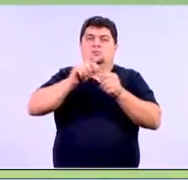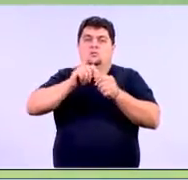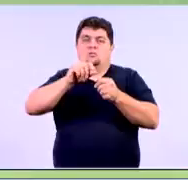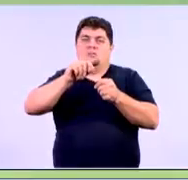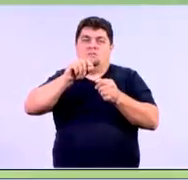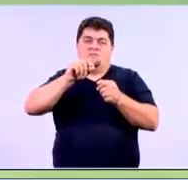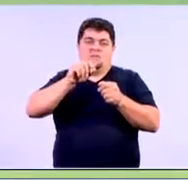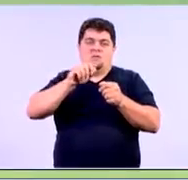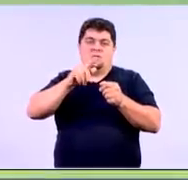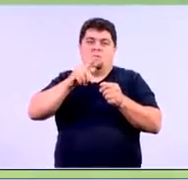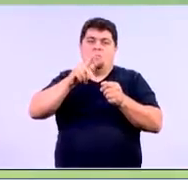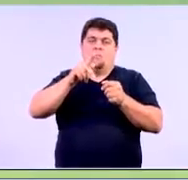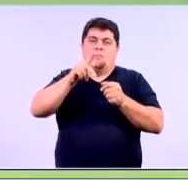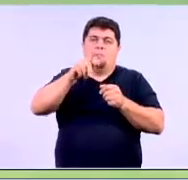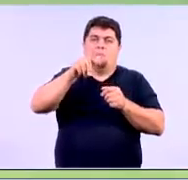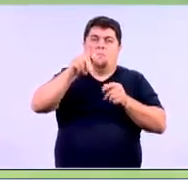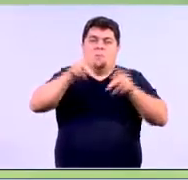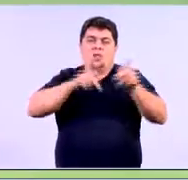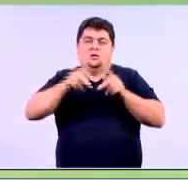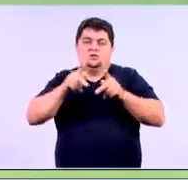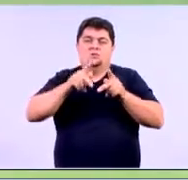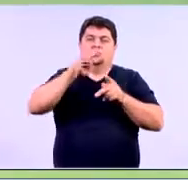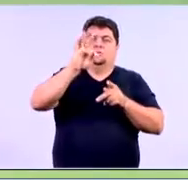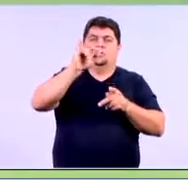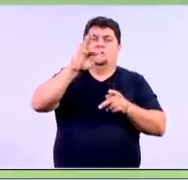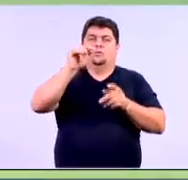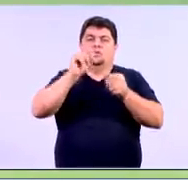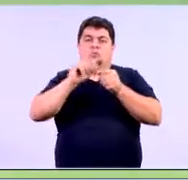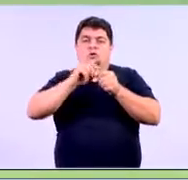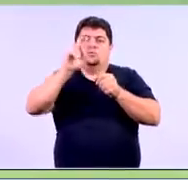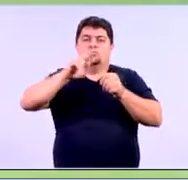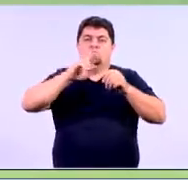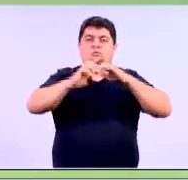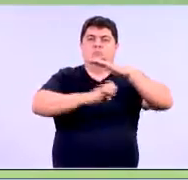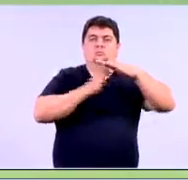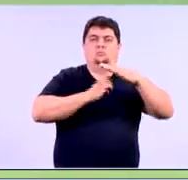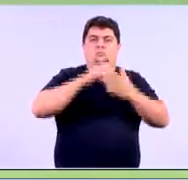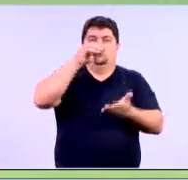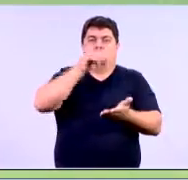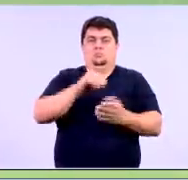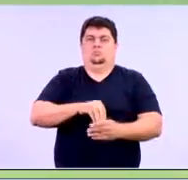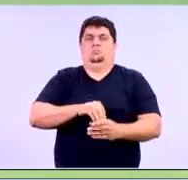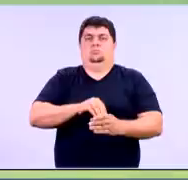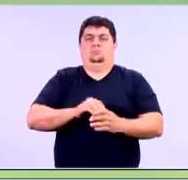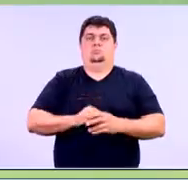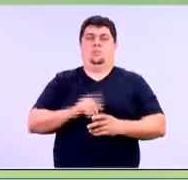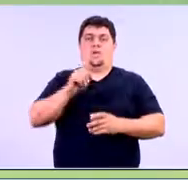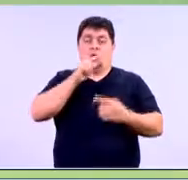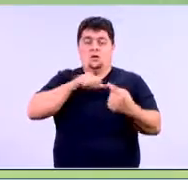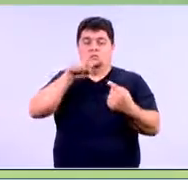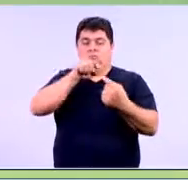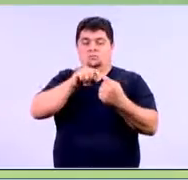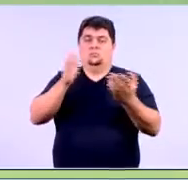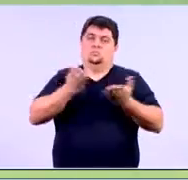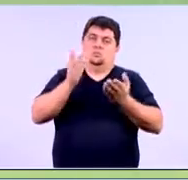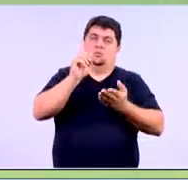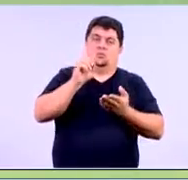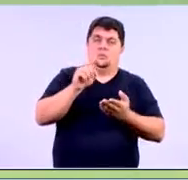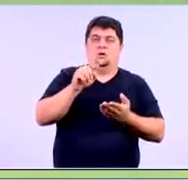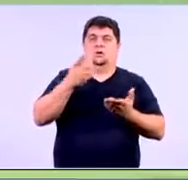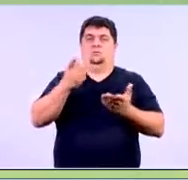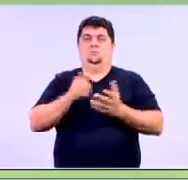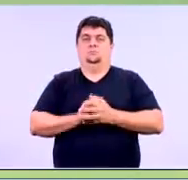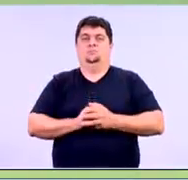tributária, para que possamos aplicar no mercado de trabalho. Esse é o nosso objetivo. Esse é o